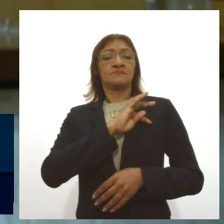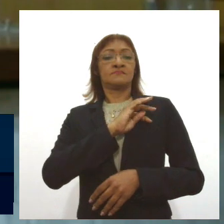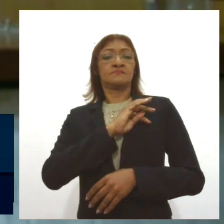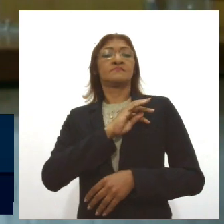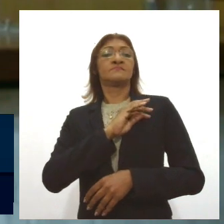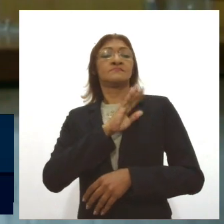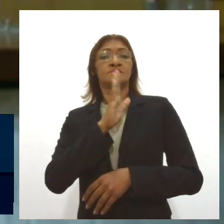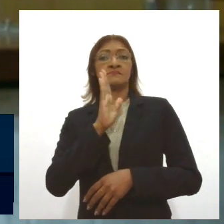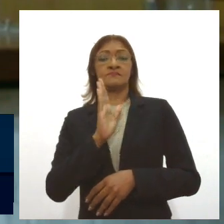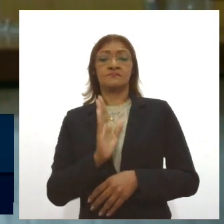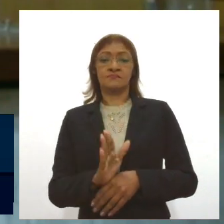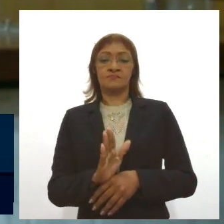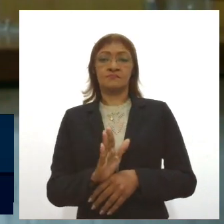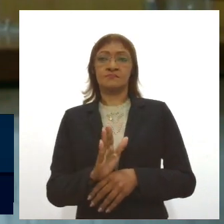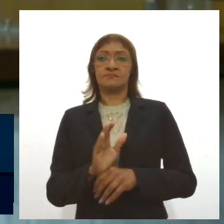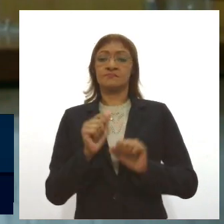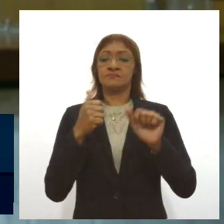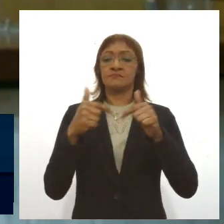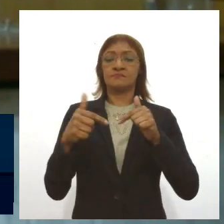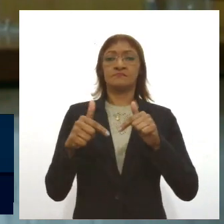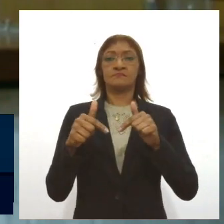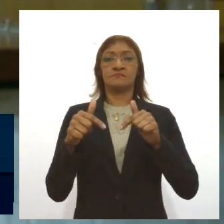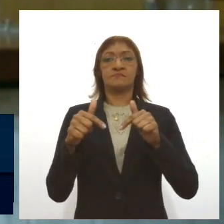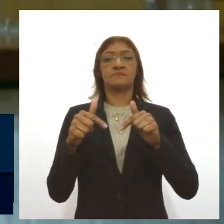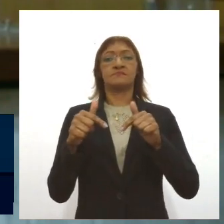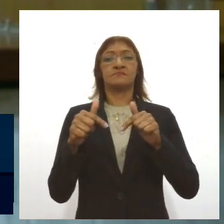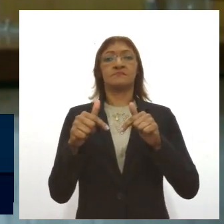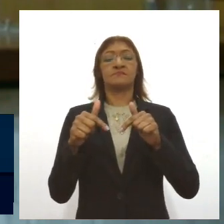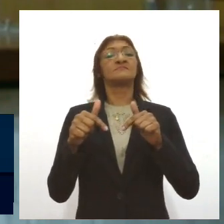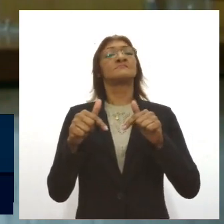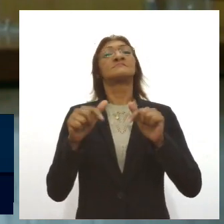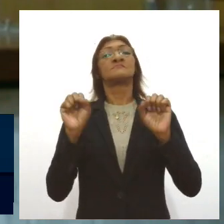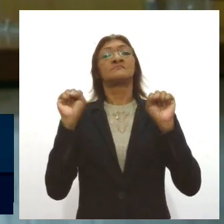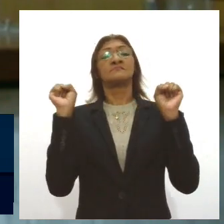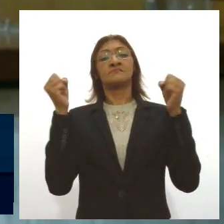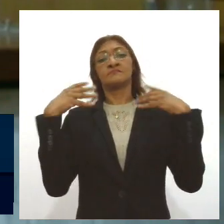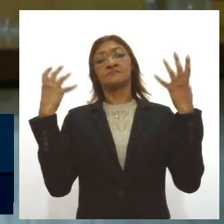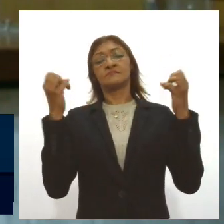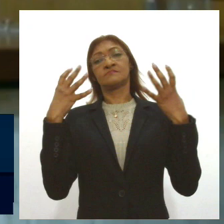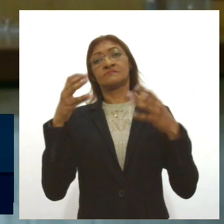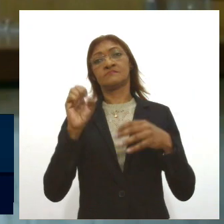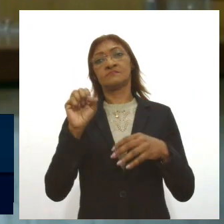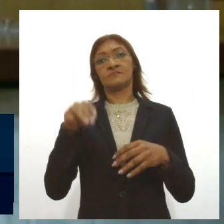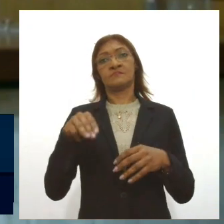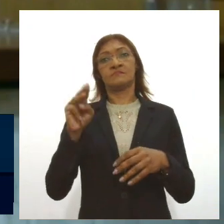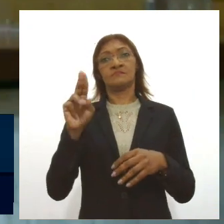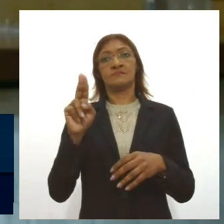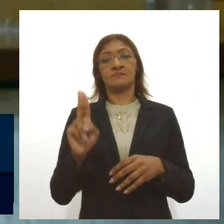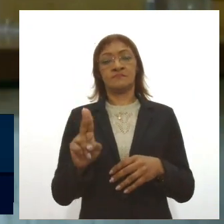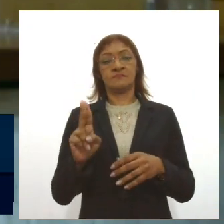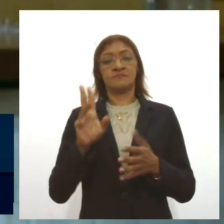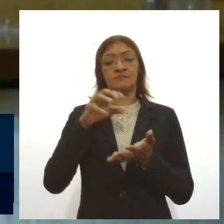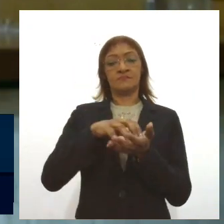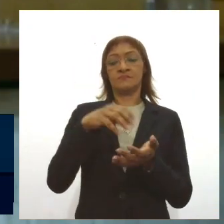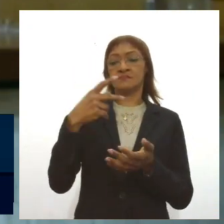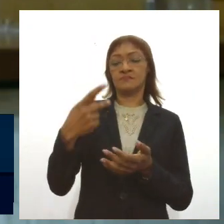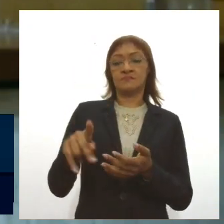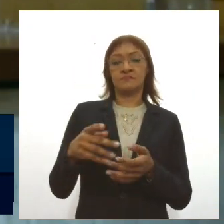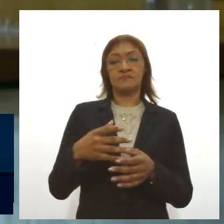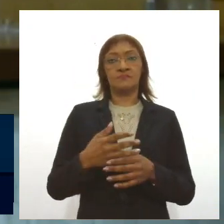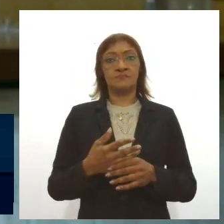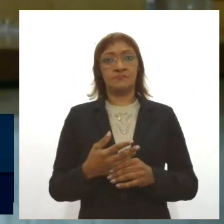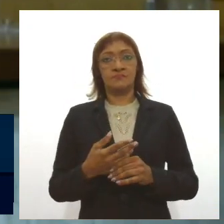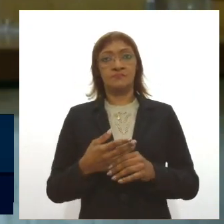para atuarem no SAMU. Porém, se o governo fizer a ampliação, como ficou acordado aqui com